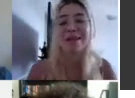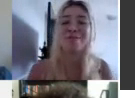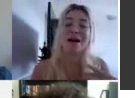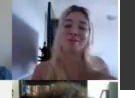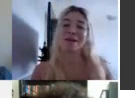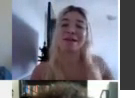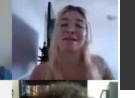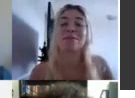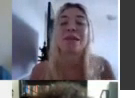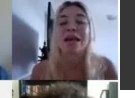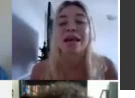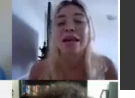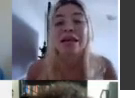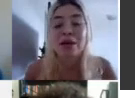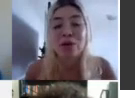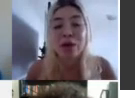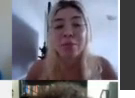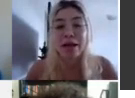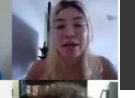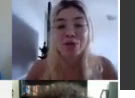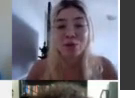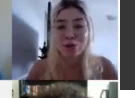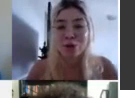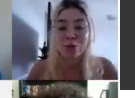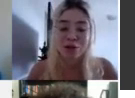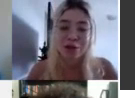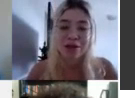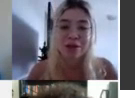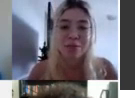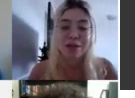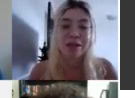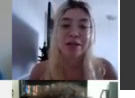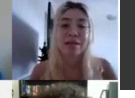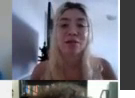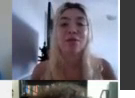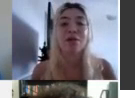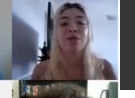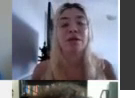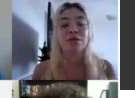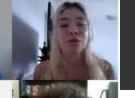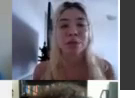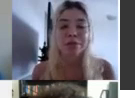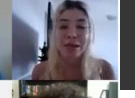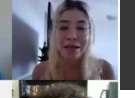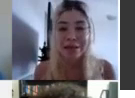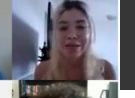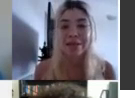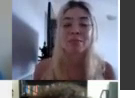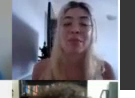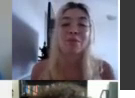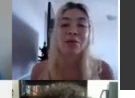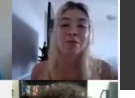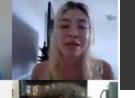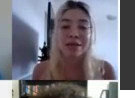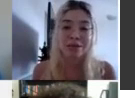Sim, Gabriele, tranquilo. Então, eu sou a Gabriele, eu vou continuar um pouquinho aqui da nossa apresentação, falando sobre as